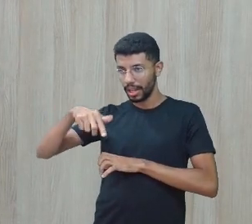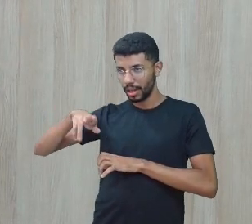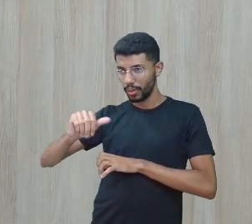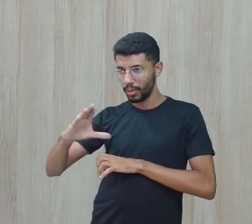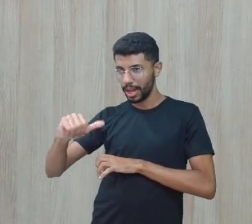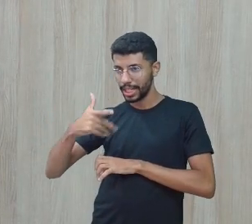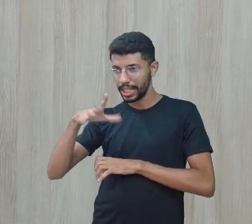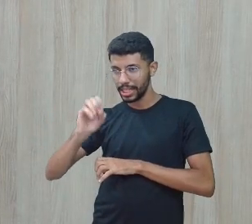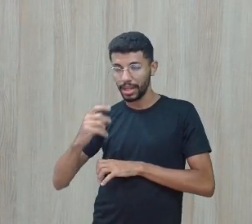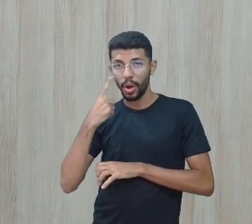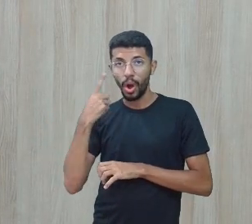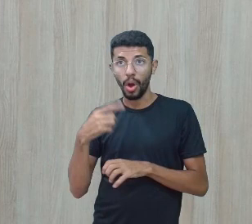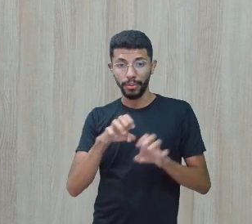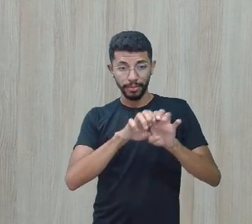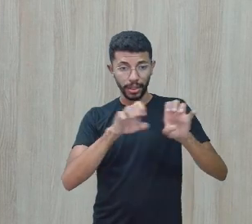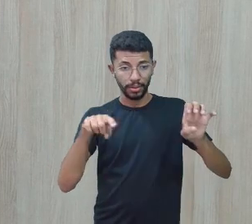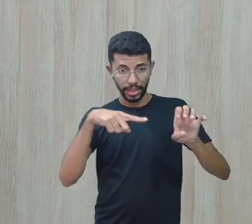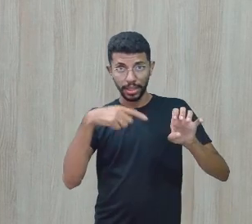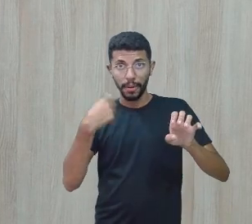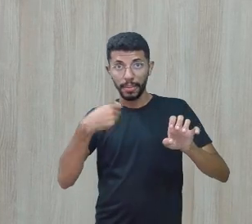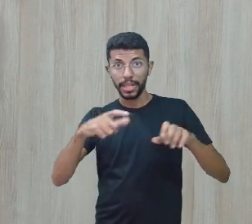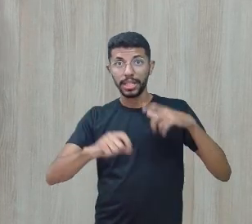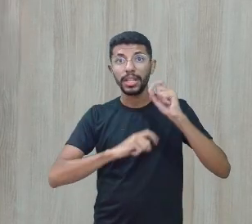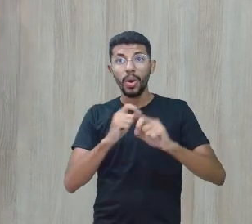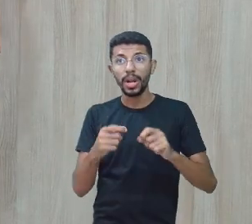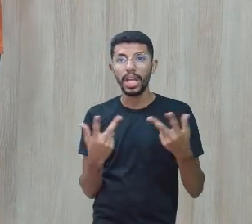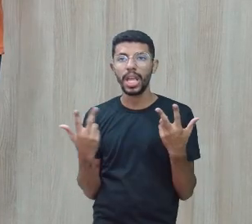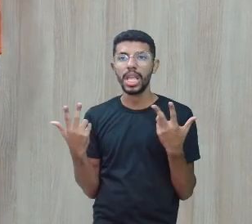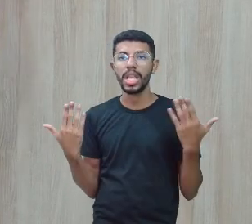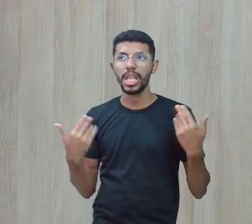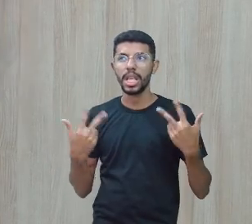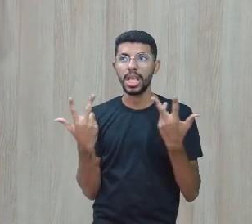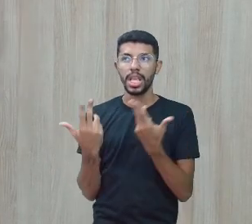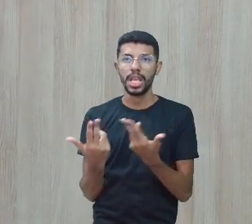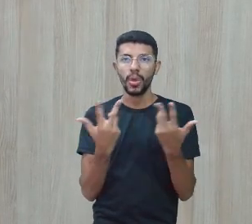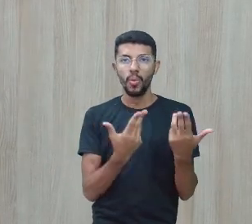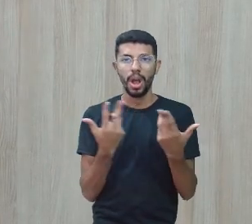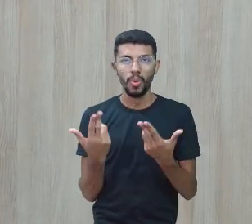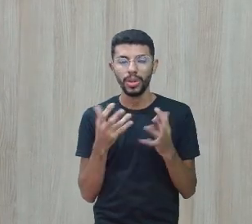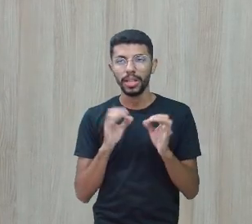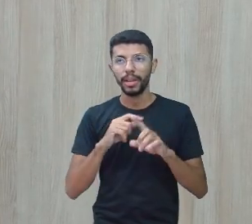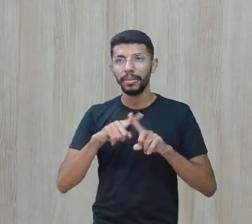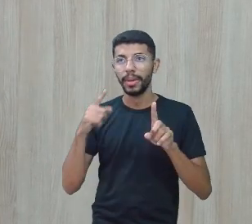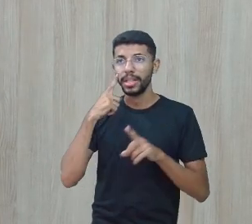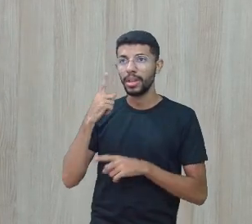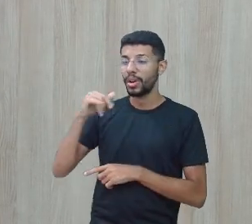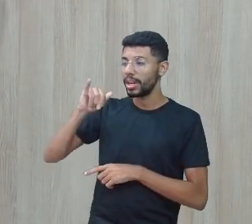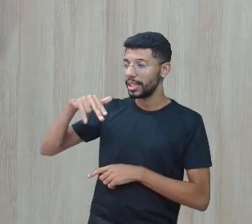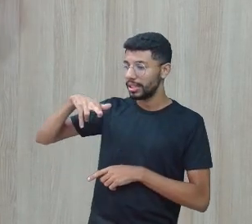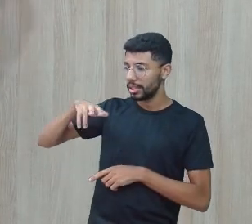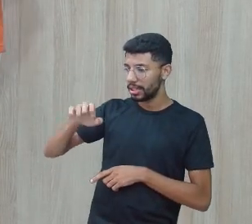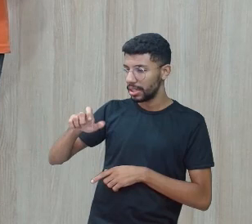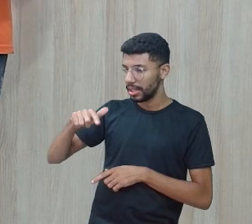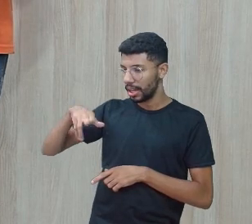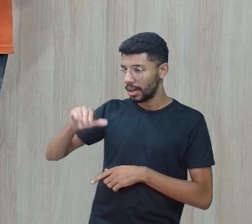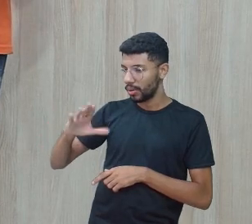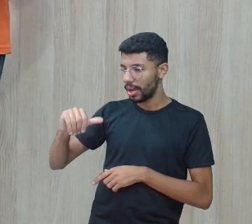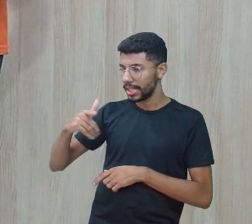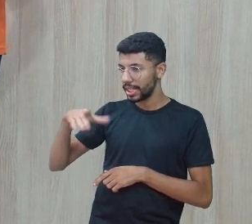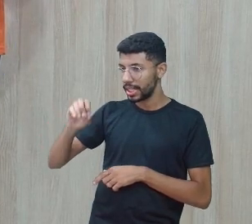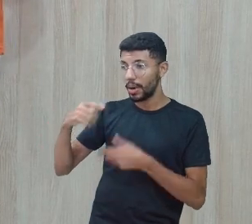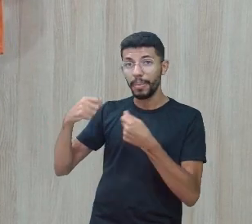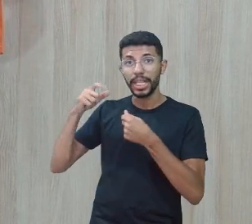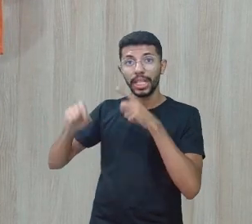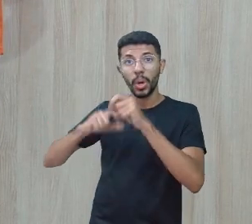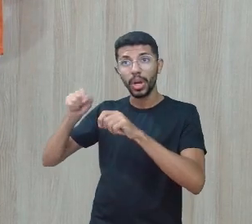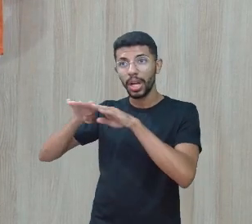para ser uma equação, eu tenho que ter uma igualdade. Para ter uma inequação, eu vou ter que ter uma desigualdade.